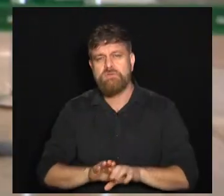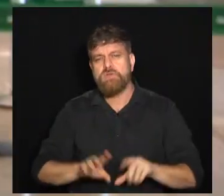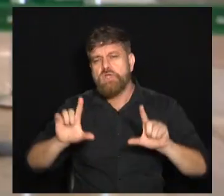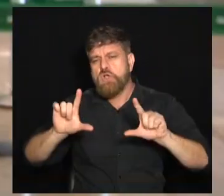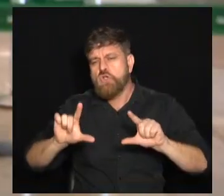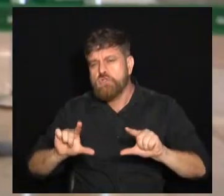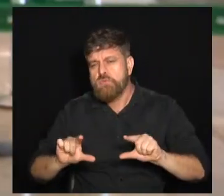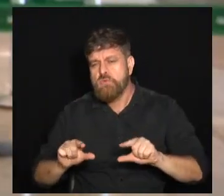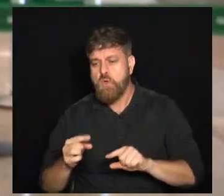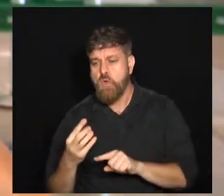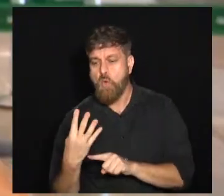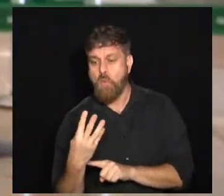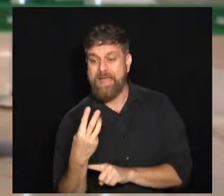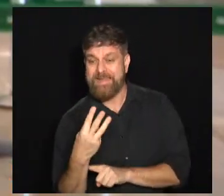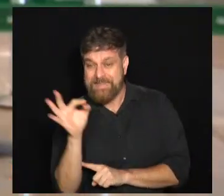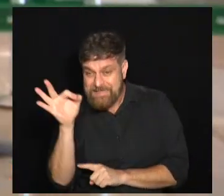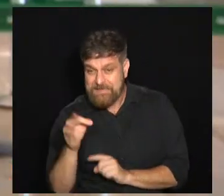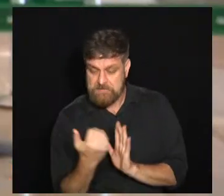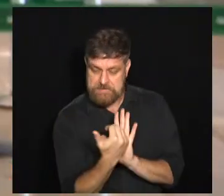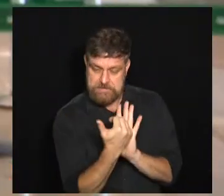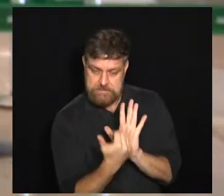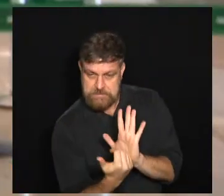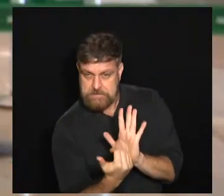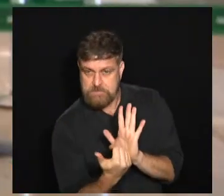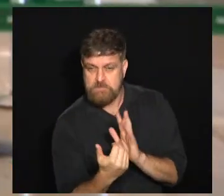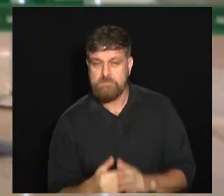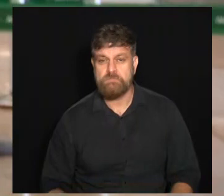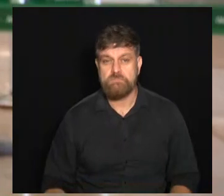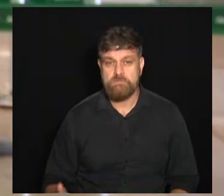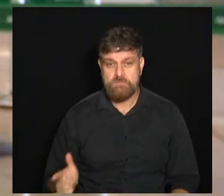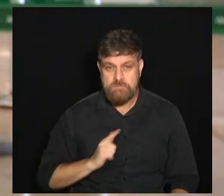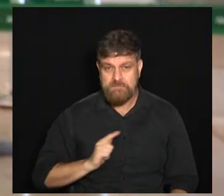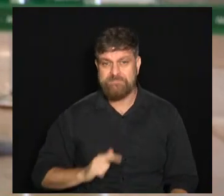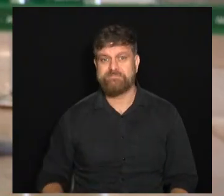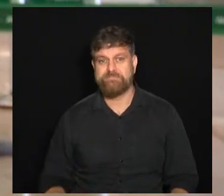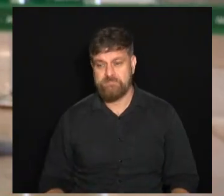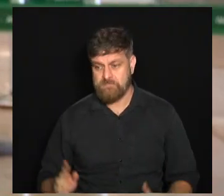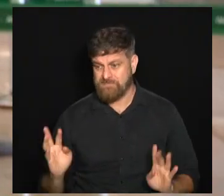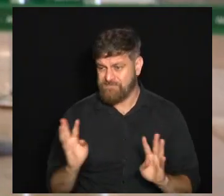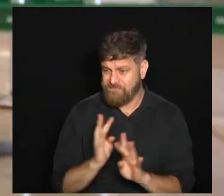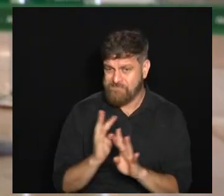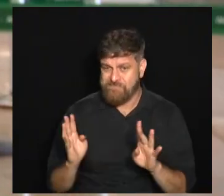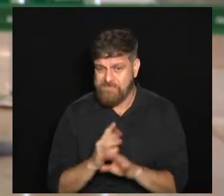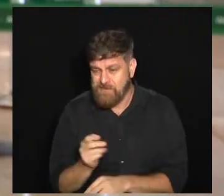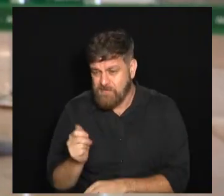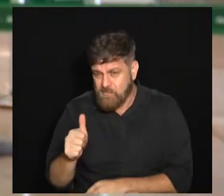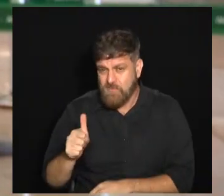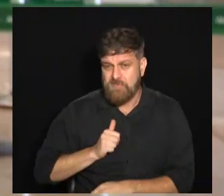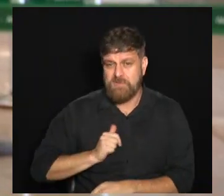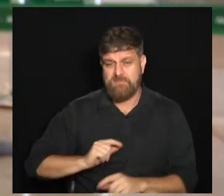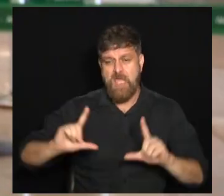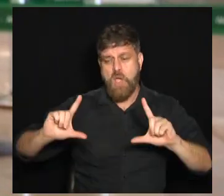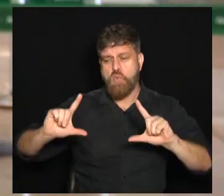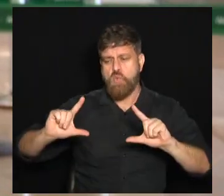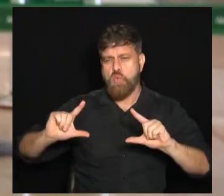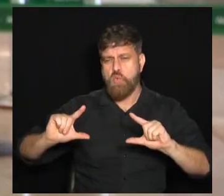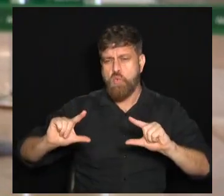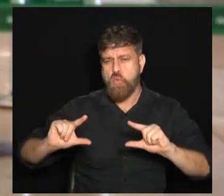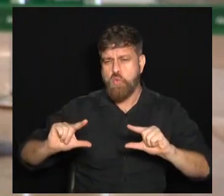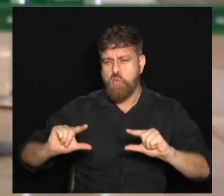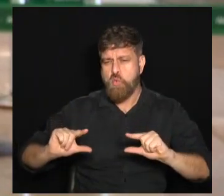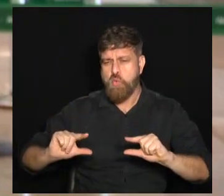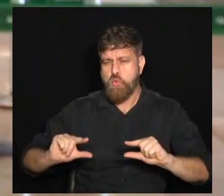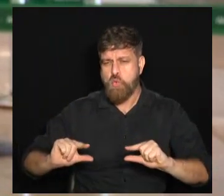aproximadamente 43%, né? Então o movimento diminuiu bastante, é um movimento que cai naturalmente, né? A demanda